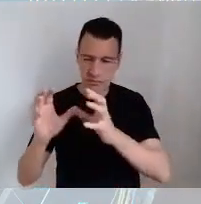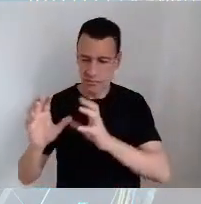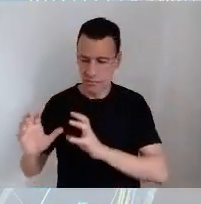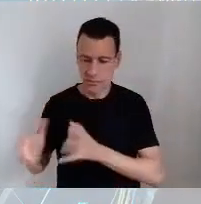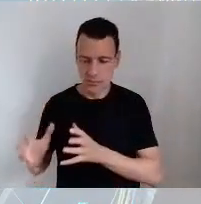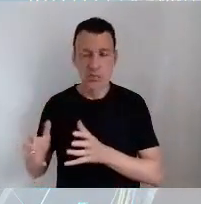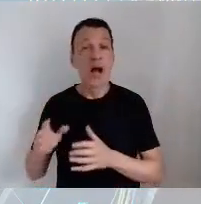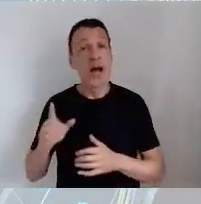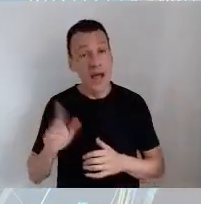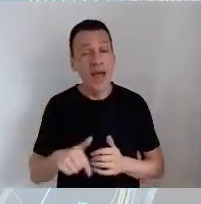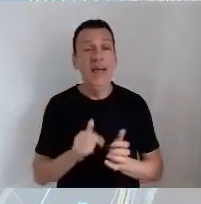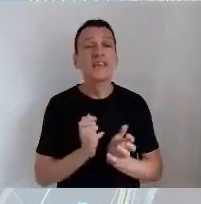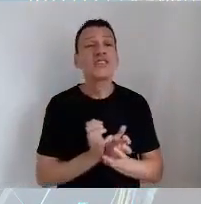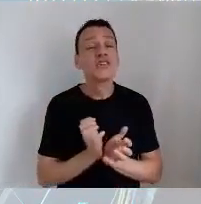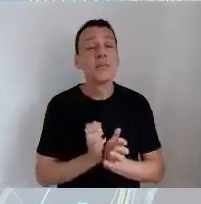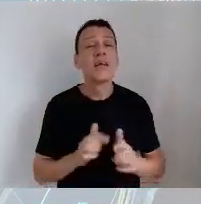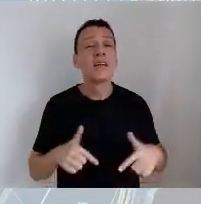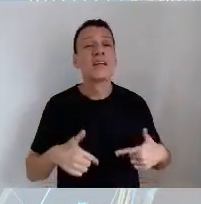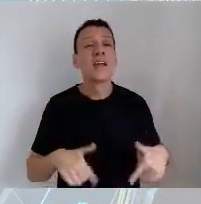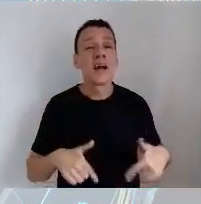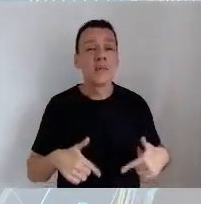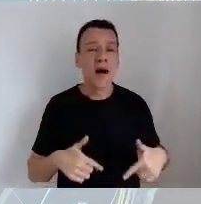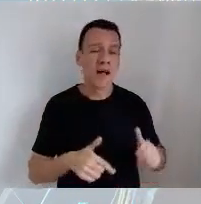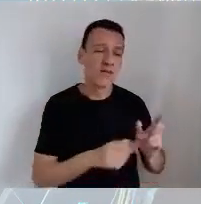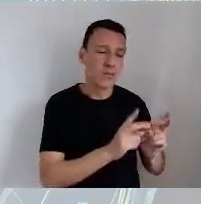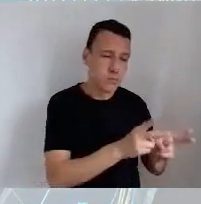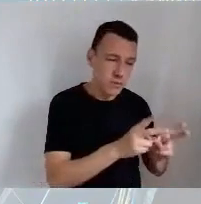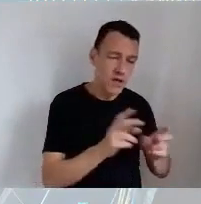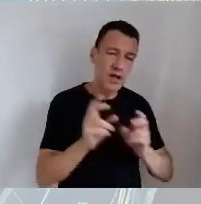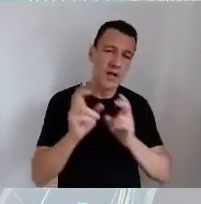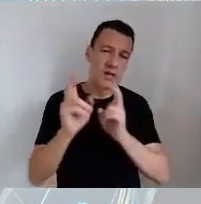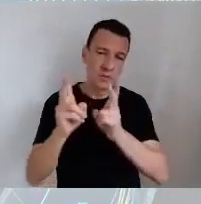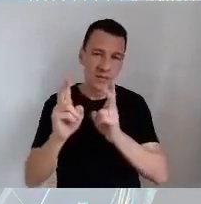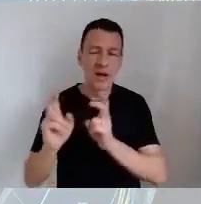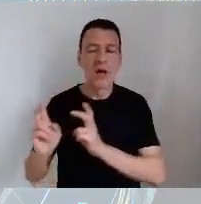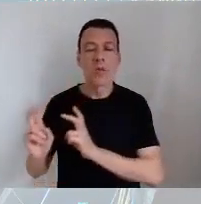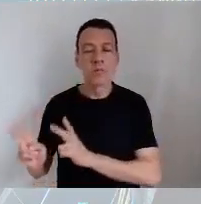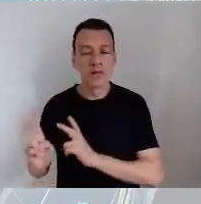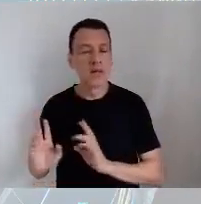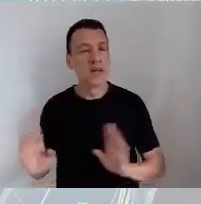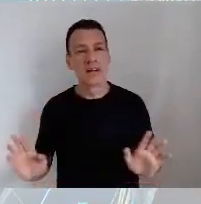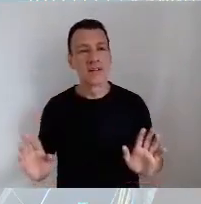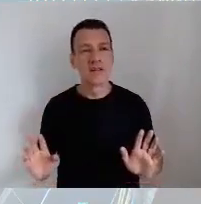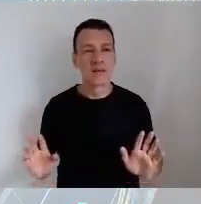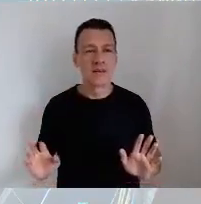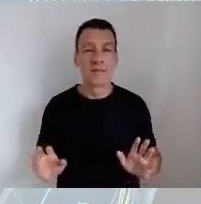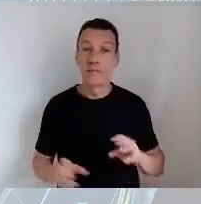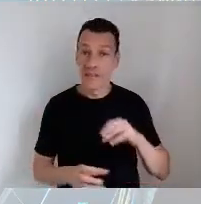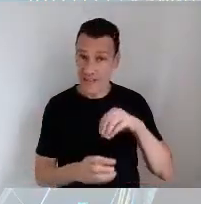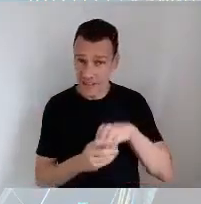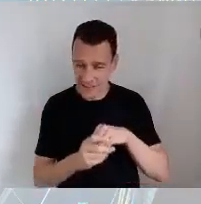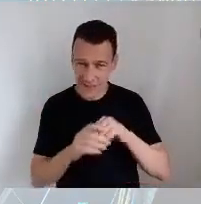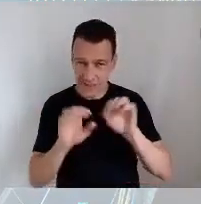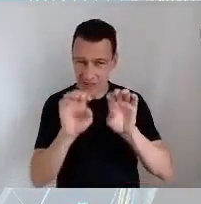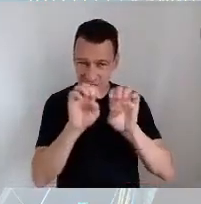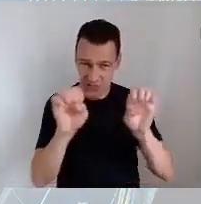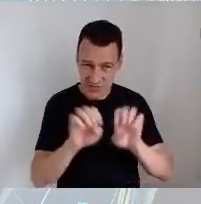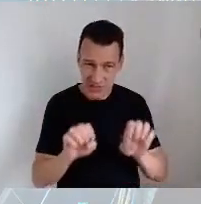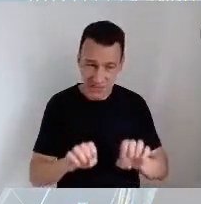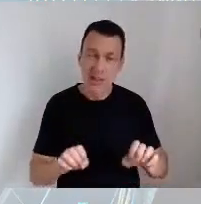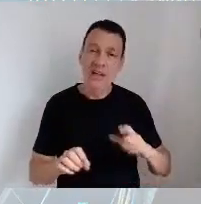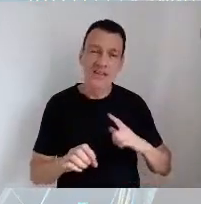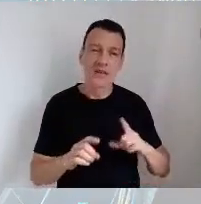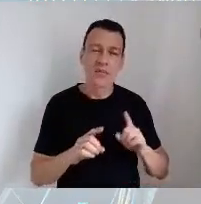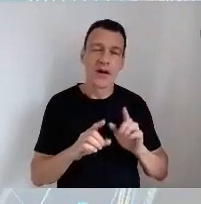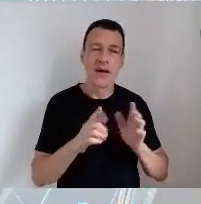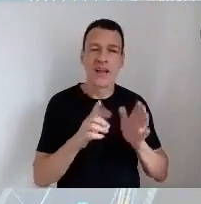esses microsserviços é muito mais natural dentro da estrutura existe uma lei chamada lei de conway que fala que